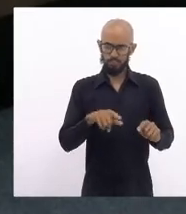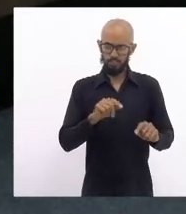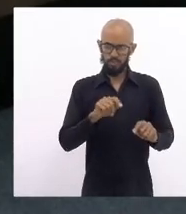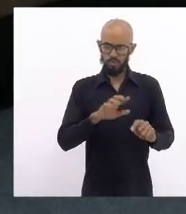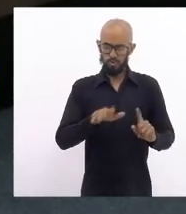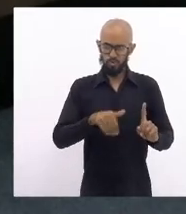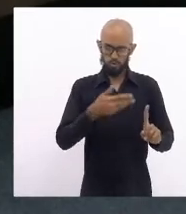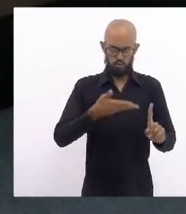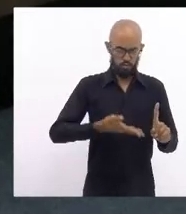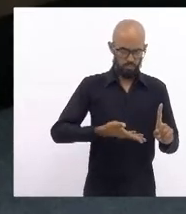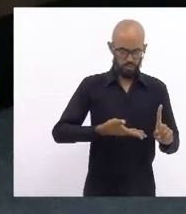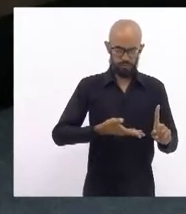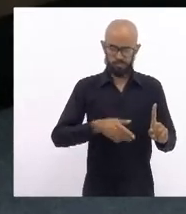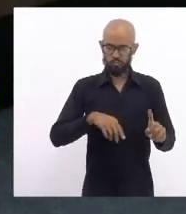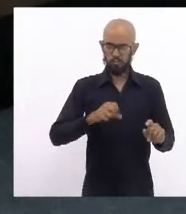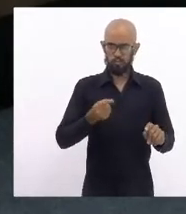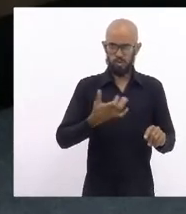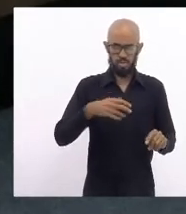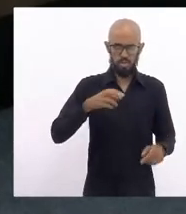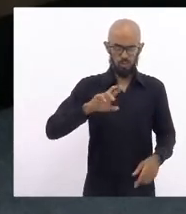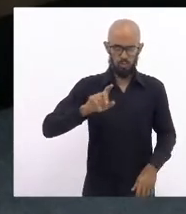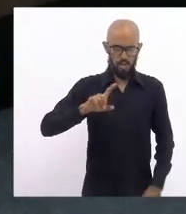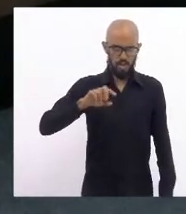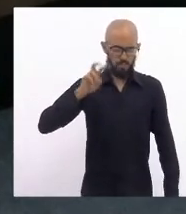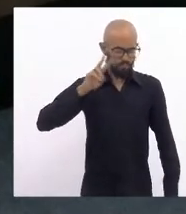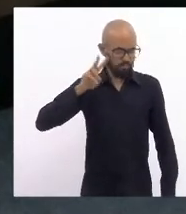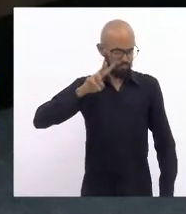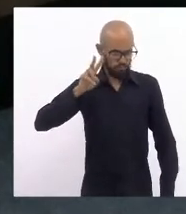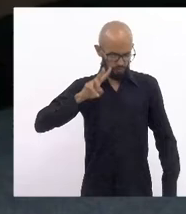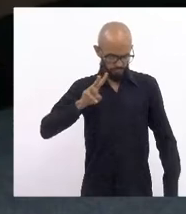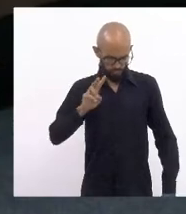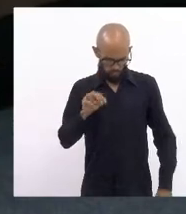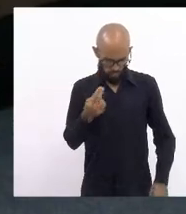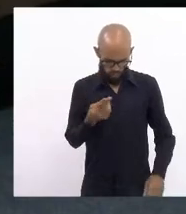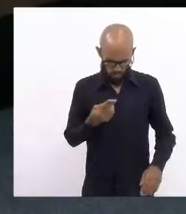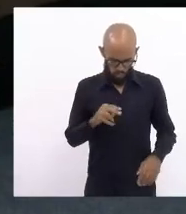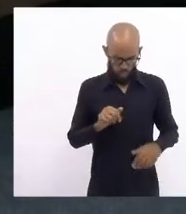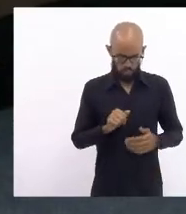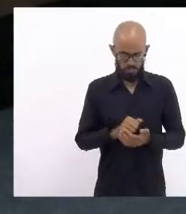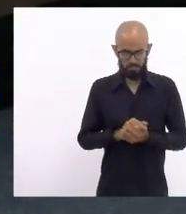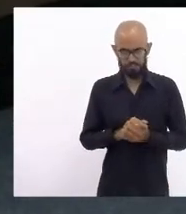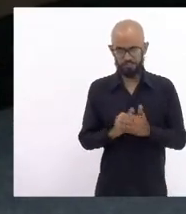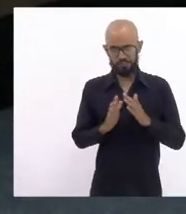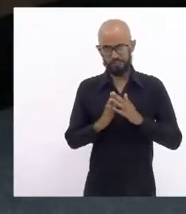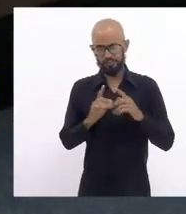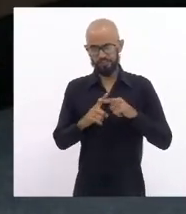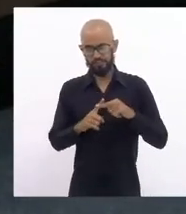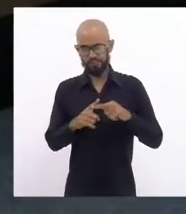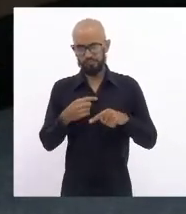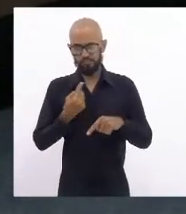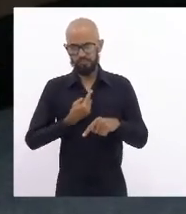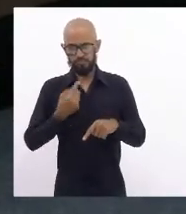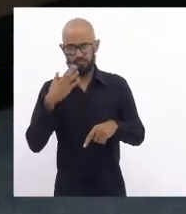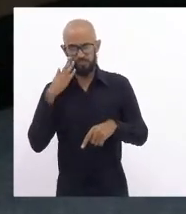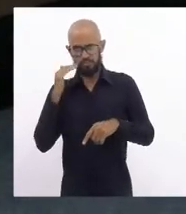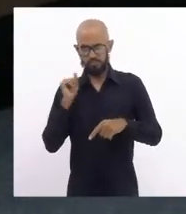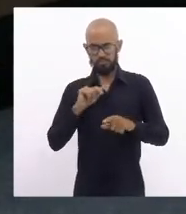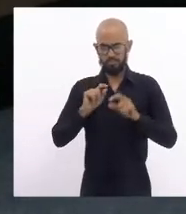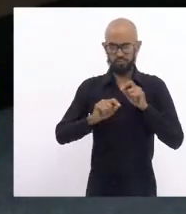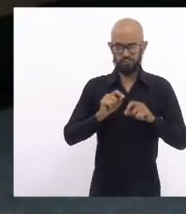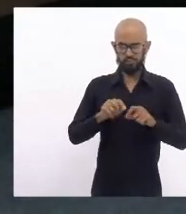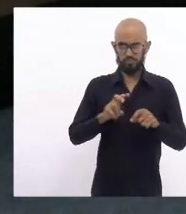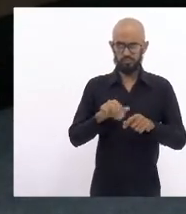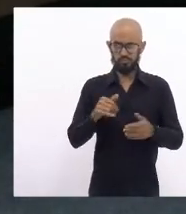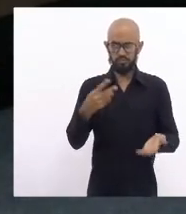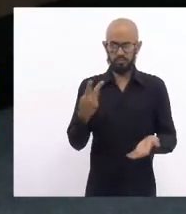assim histórica, né, uma ruína, uma igreja, um negócio assim, mas a gente sabe que vai acabar acontecendo o que aconteceu